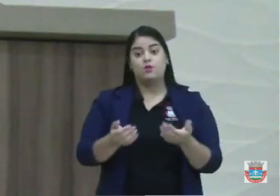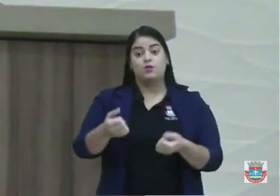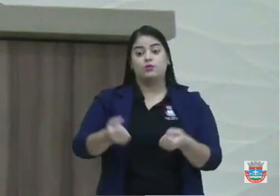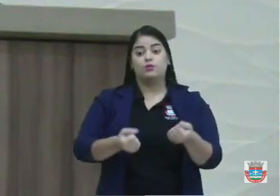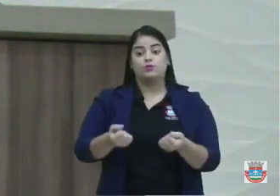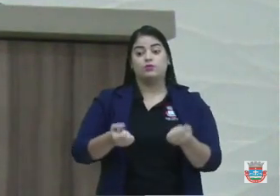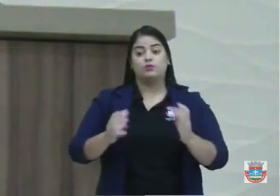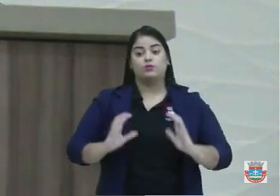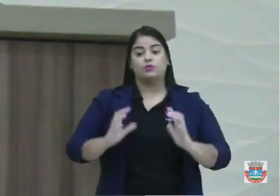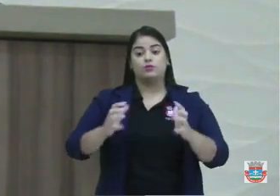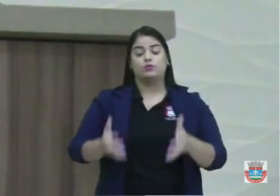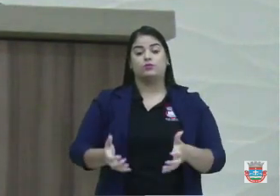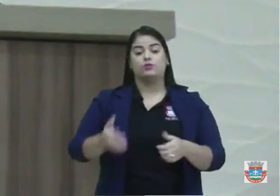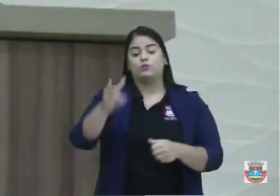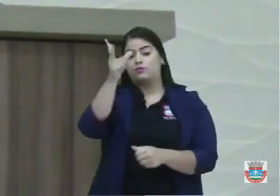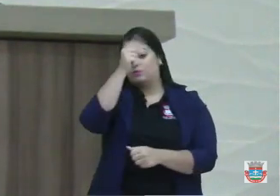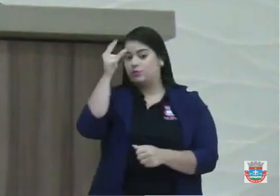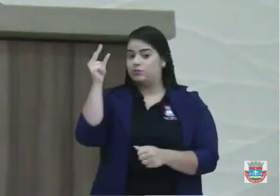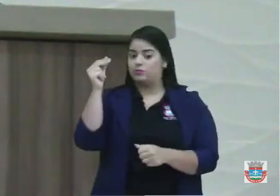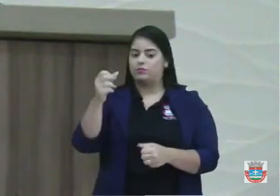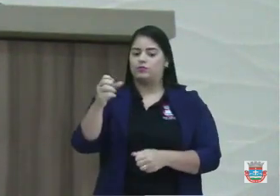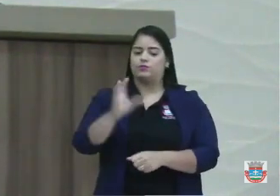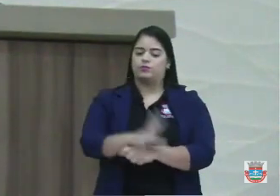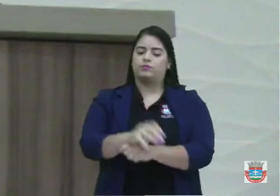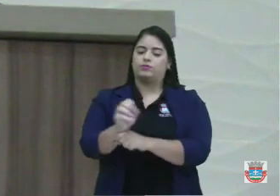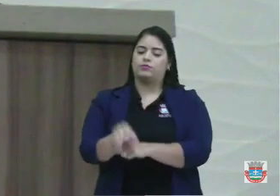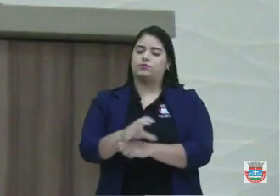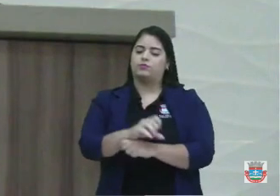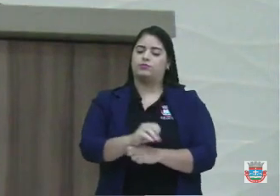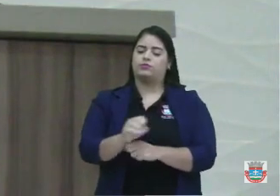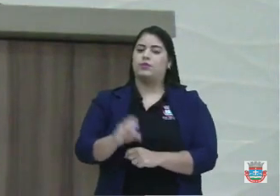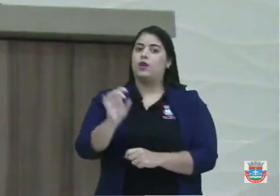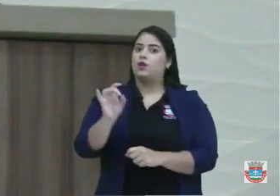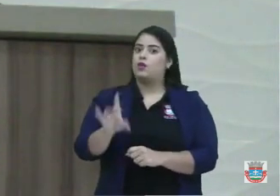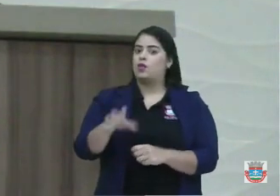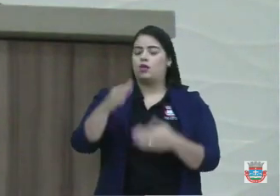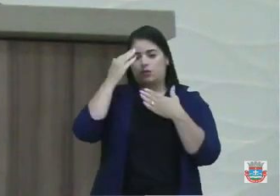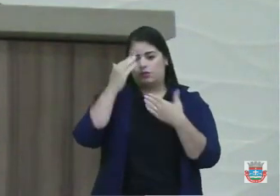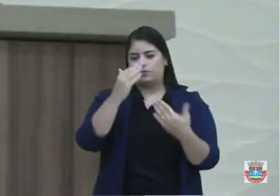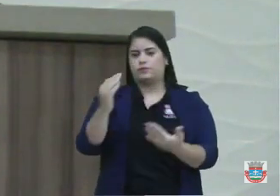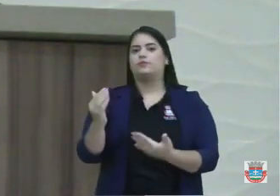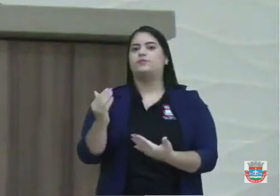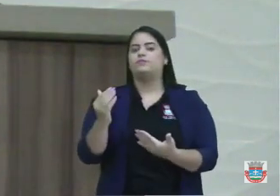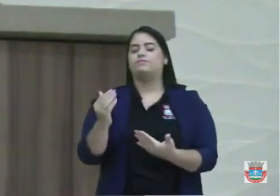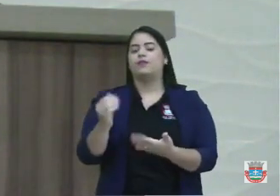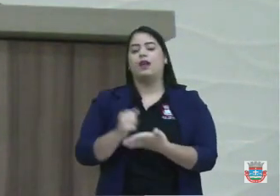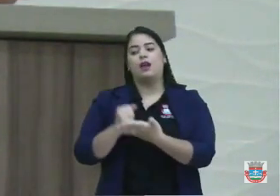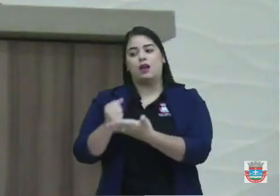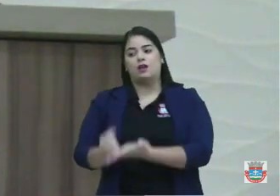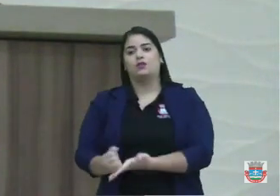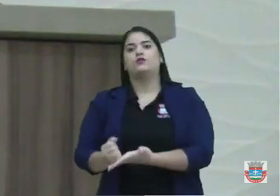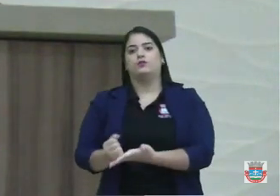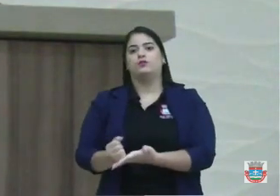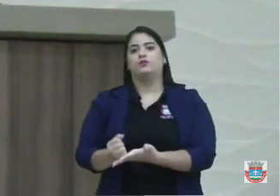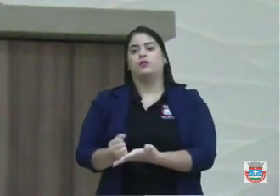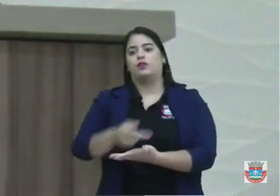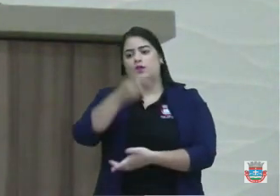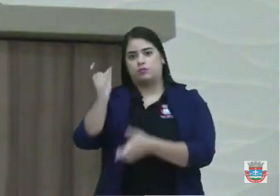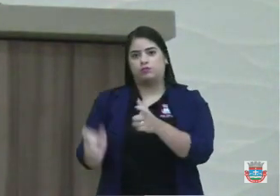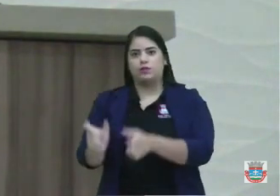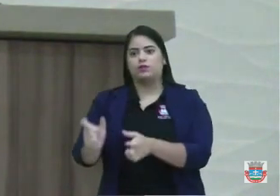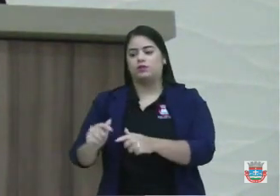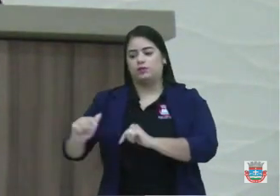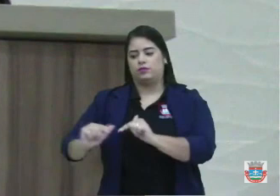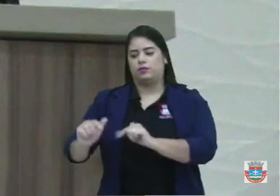prefeitura arando terra. E a gente só agradece, né? Porque beneficia o pequeno agricultor, que muito já tem seu